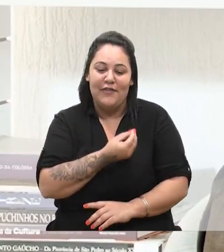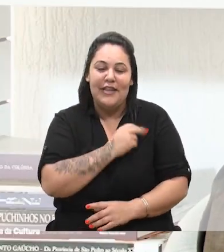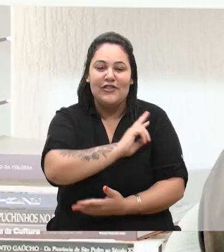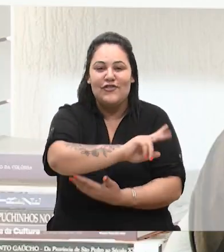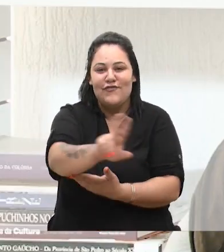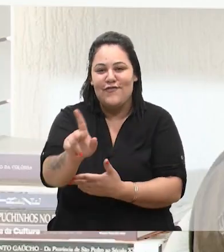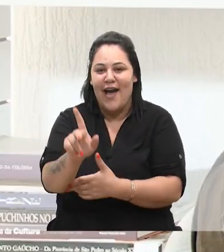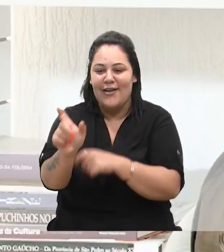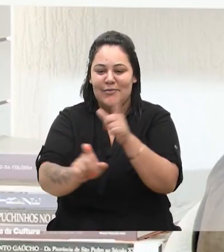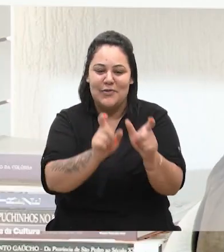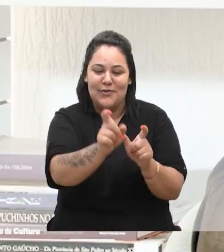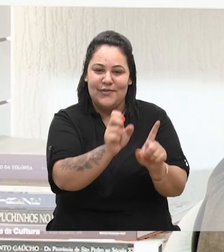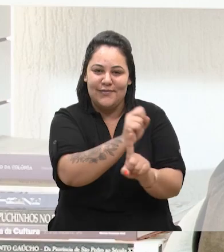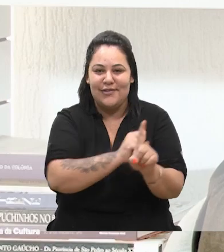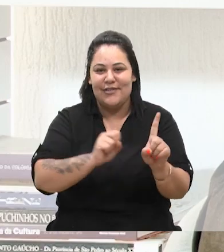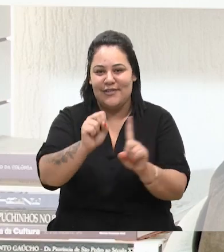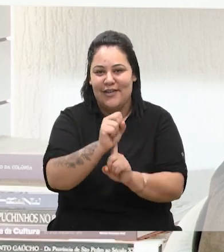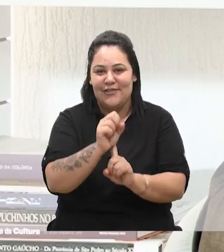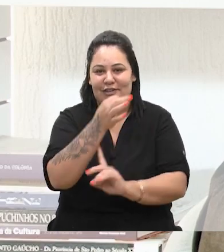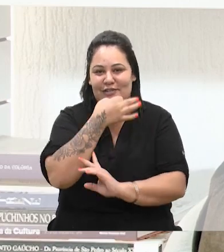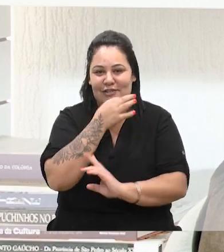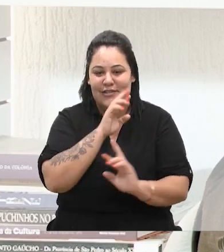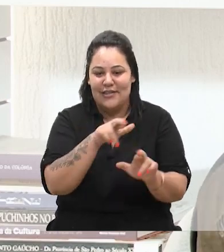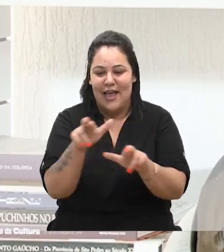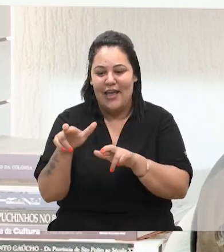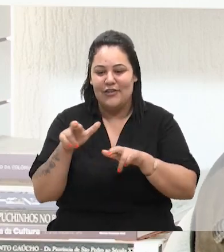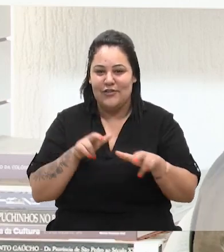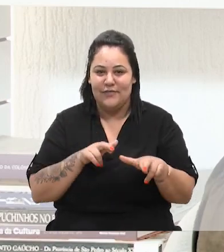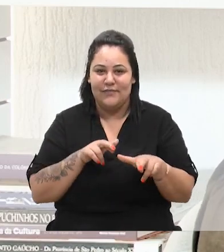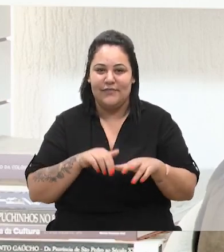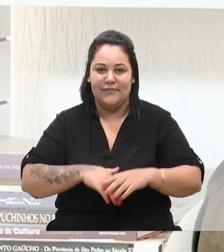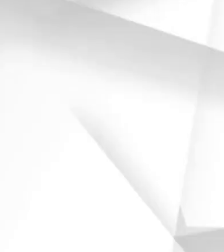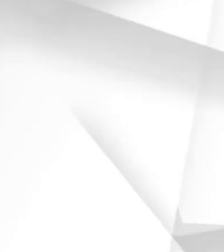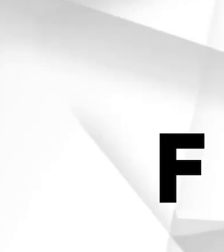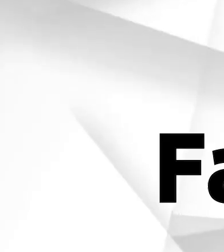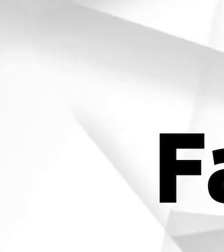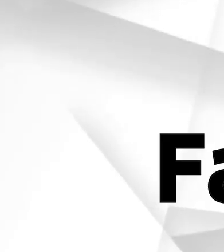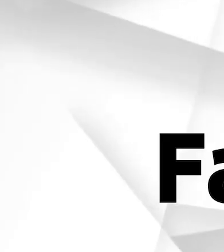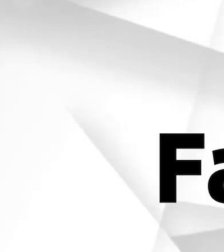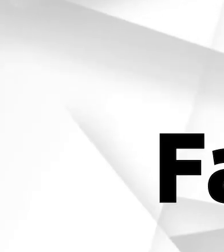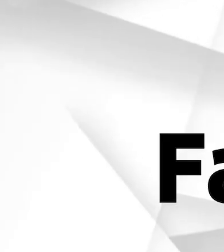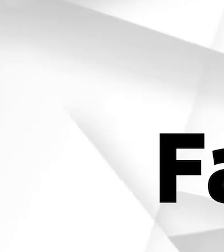sim a diferença na vida de muitas pessoas na sociedade caxiense e região.